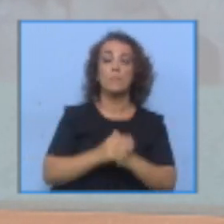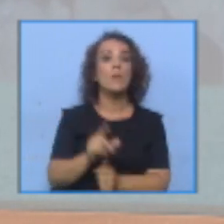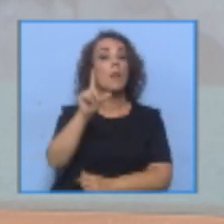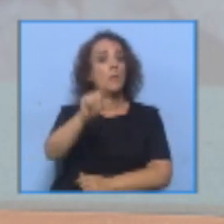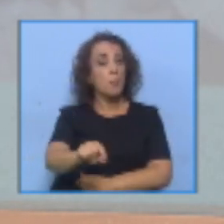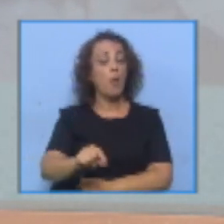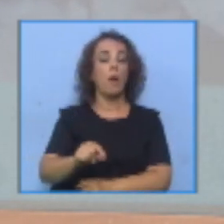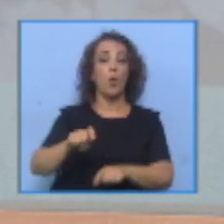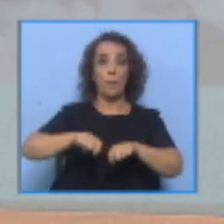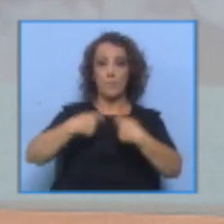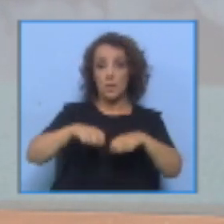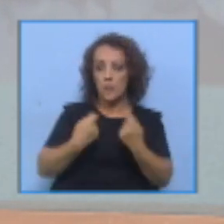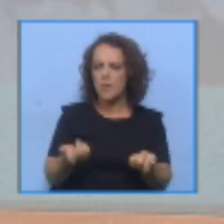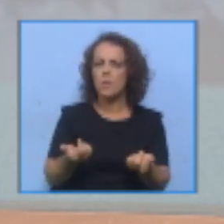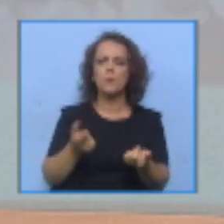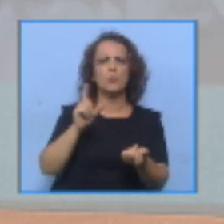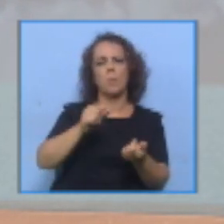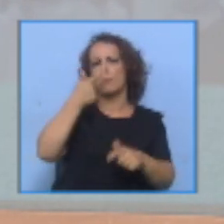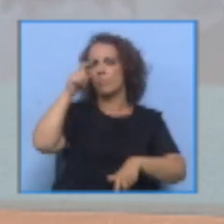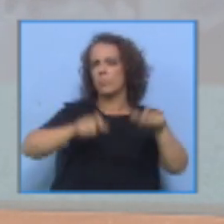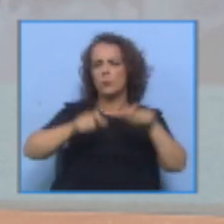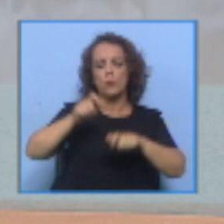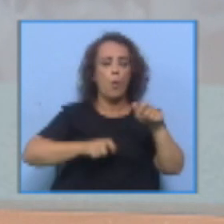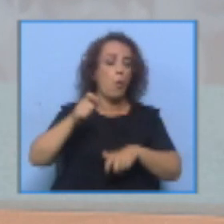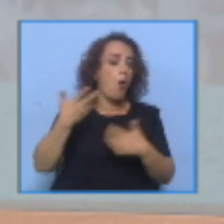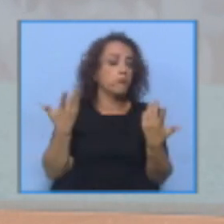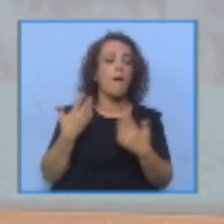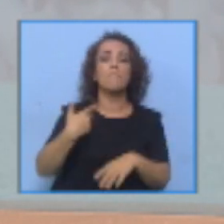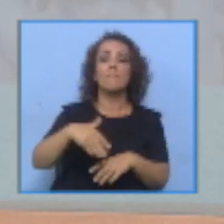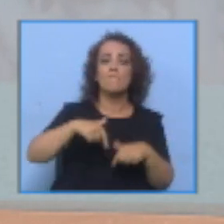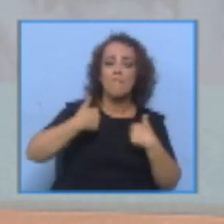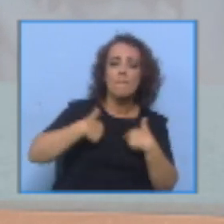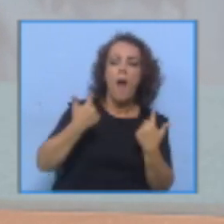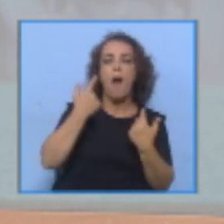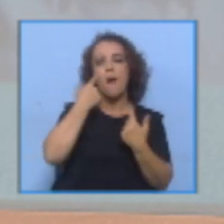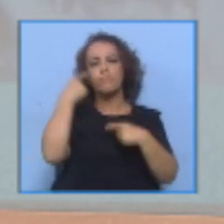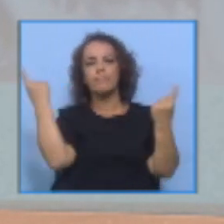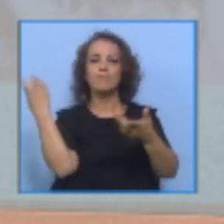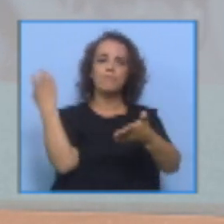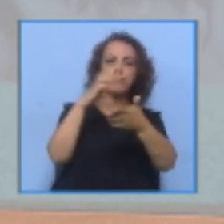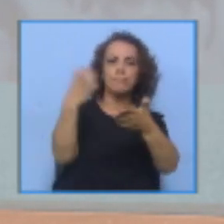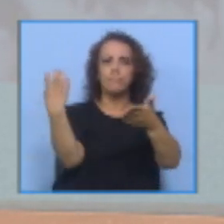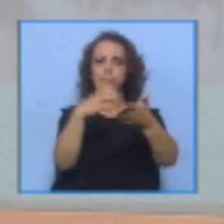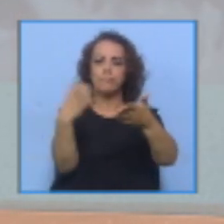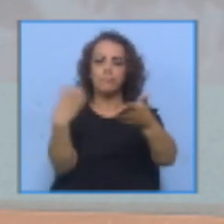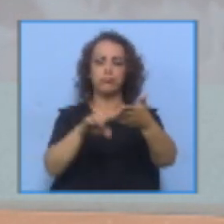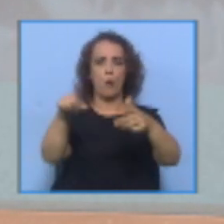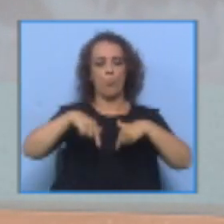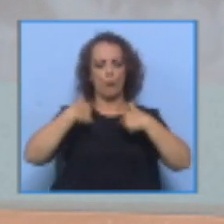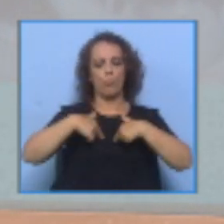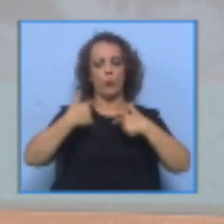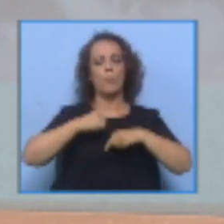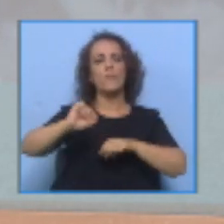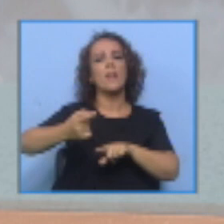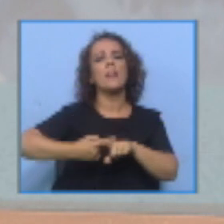e cidadãos, por esta ou por aquela razão, vão publicando coisas no seu próprio